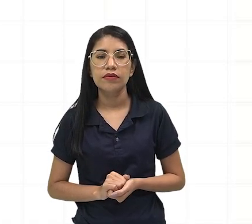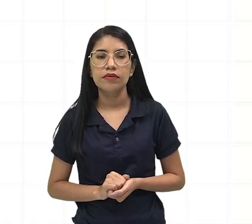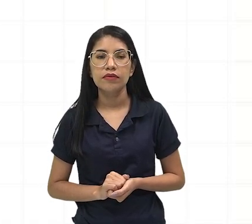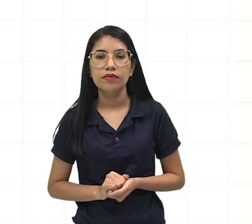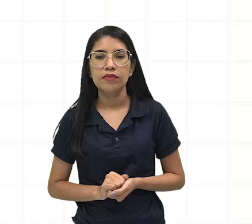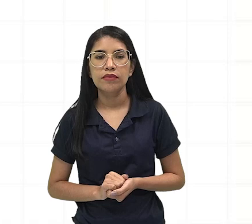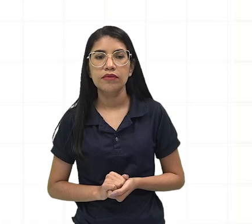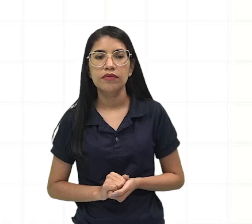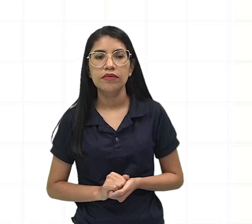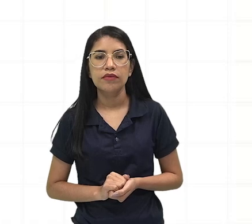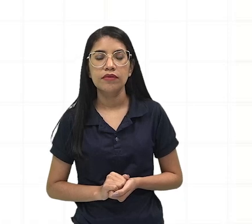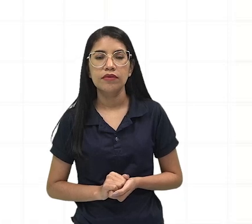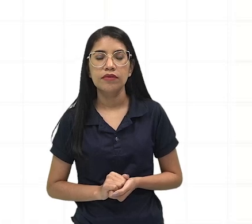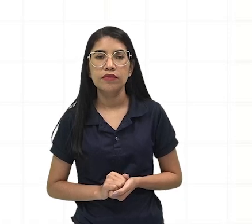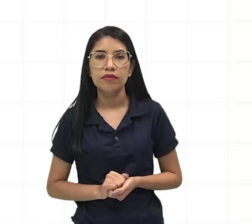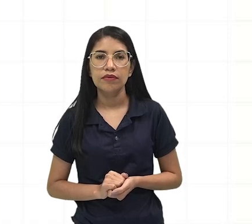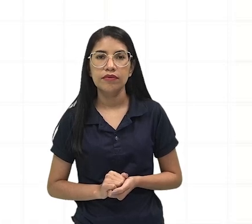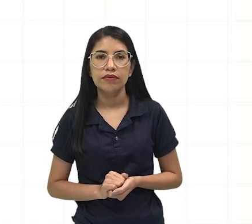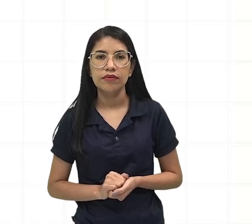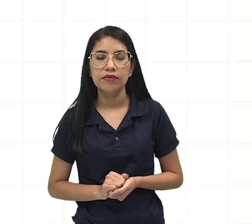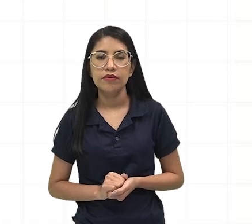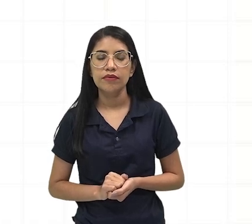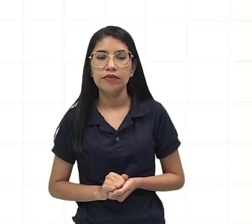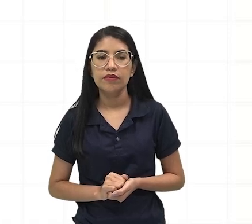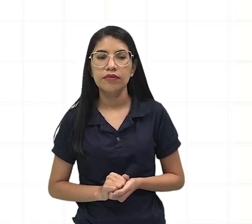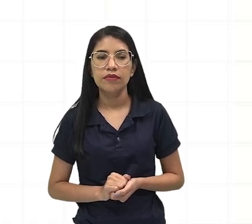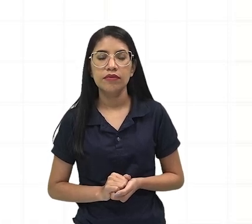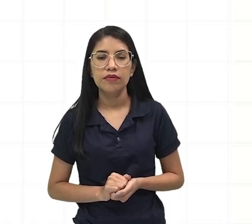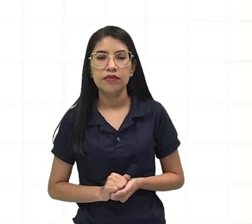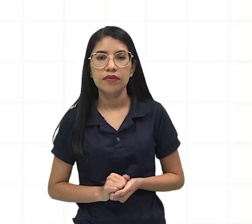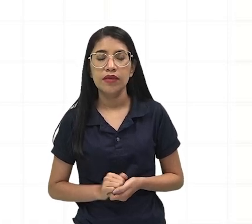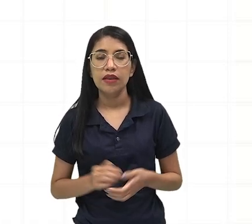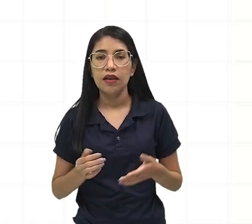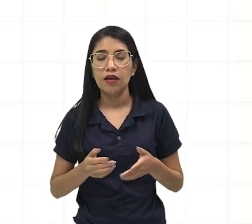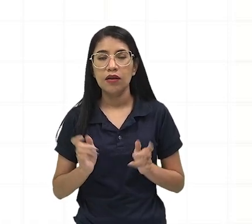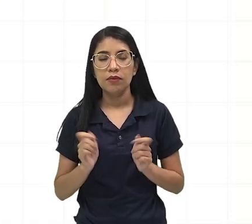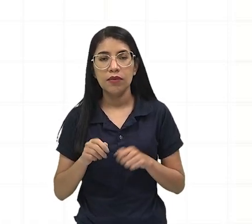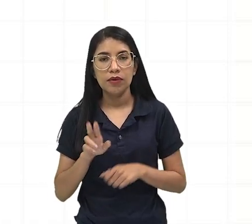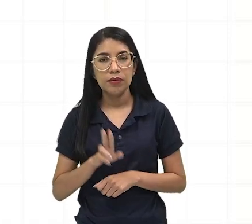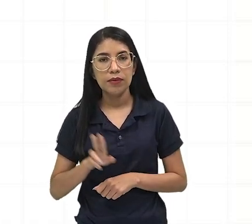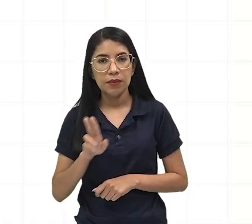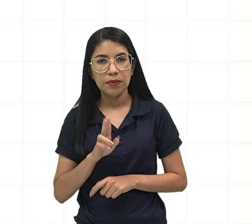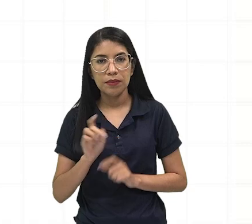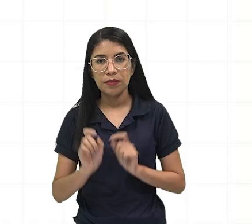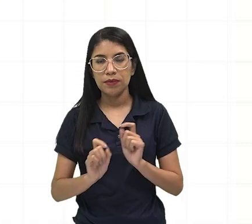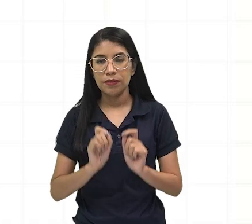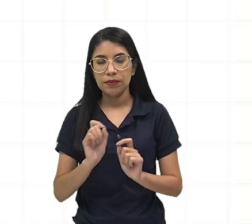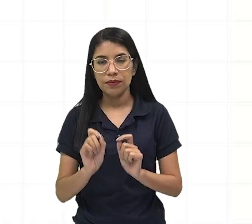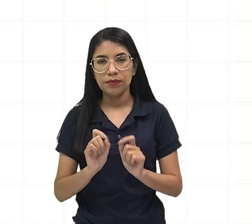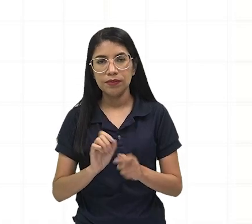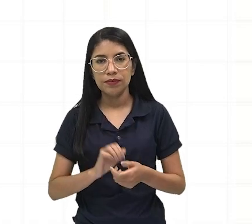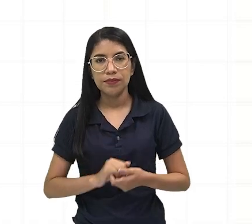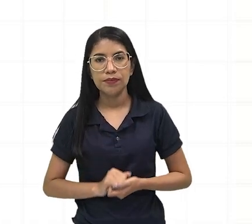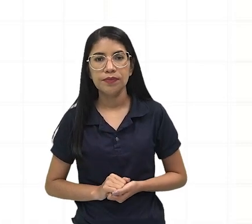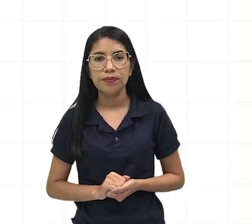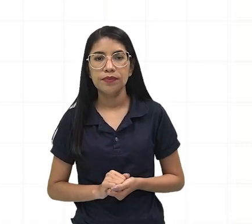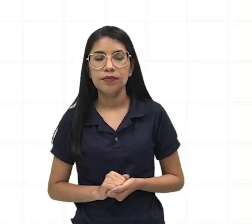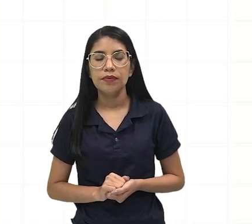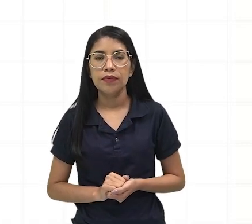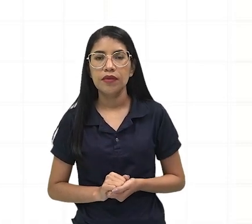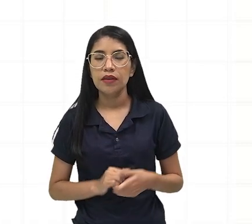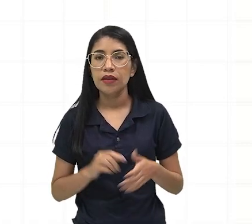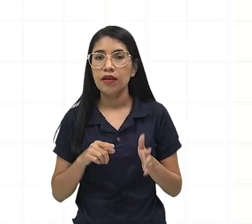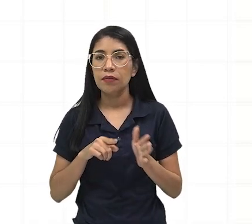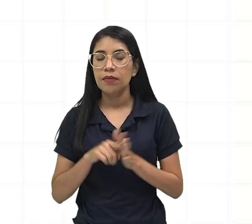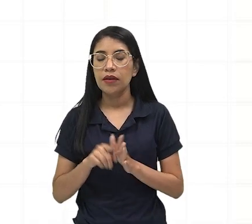Muito bem. E isso, então, agora, ó, nós vamos utilizar no que está se pedindo.